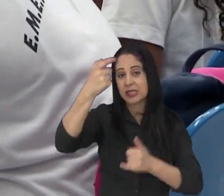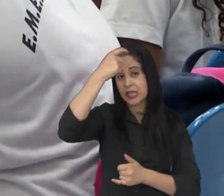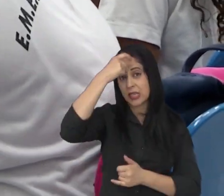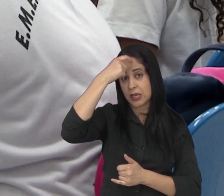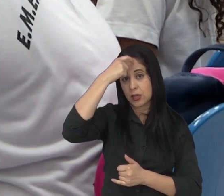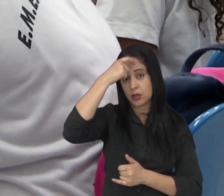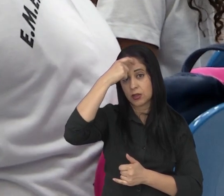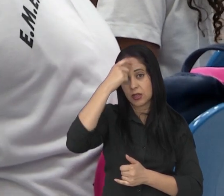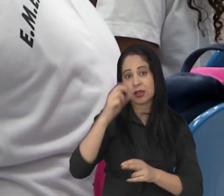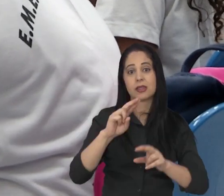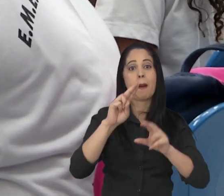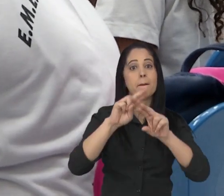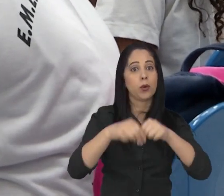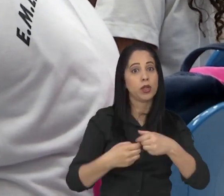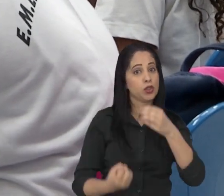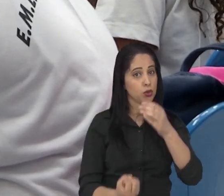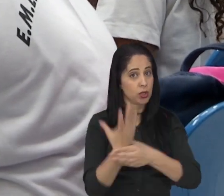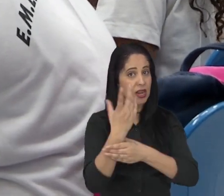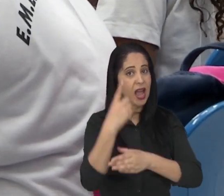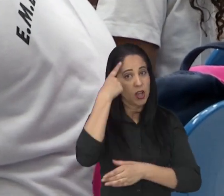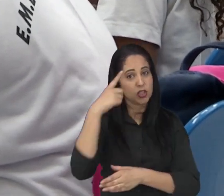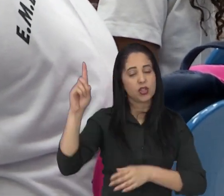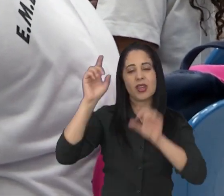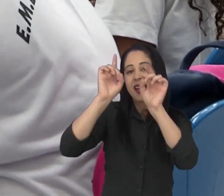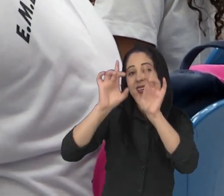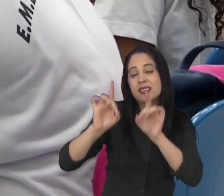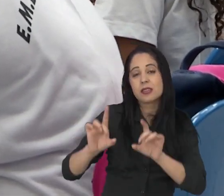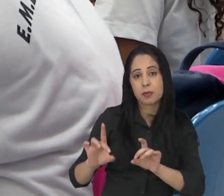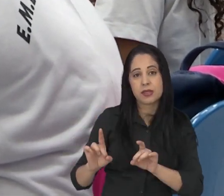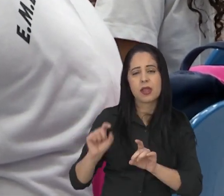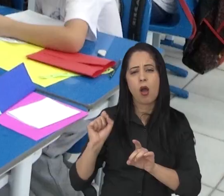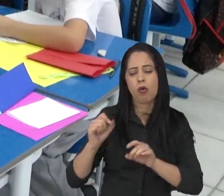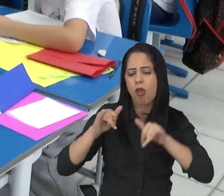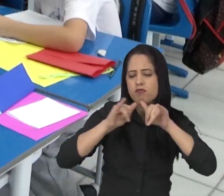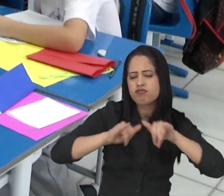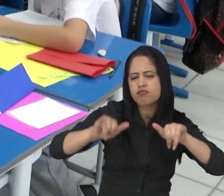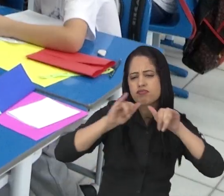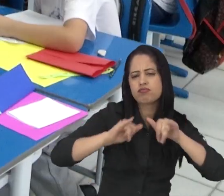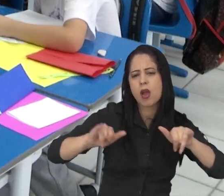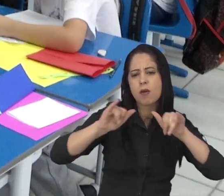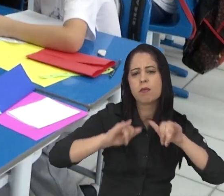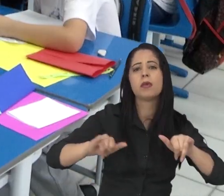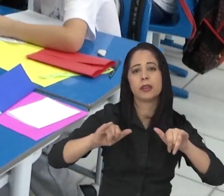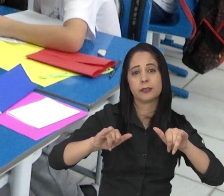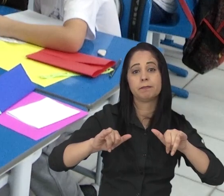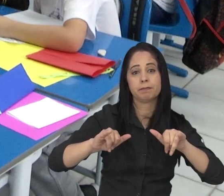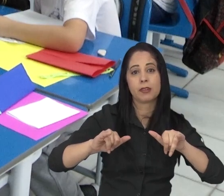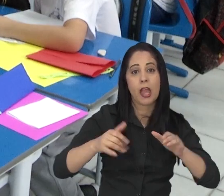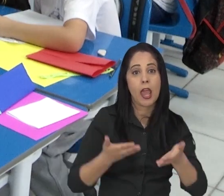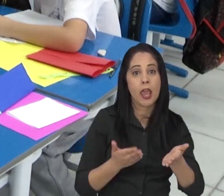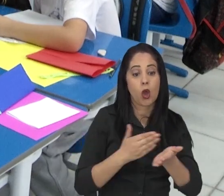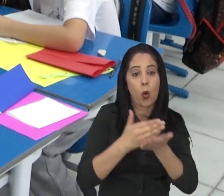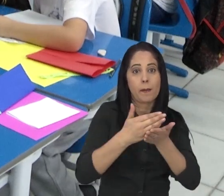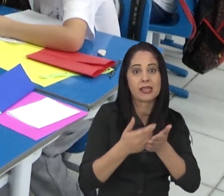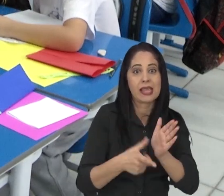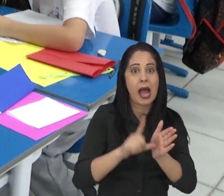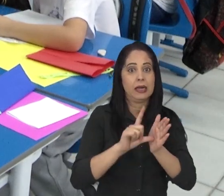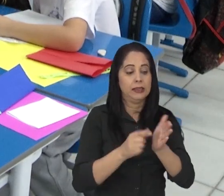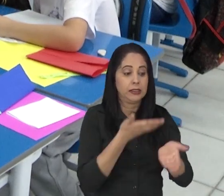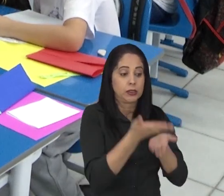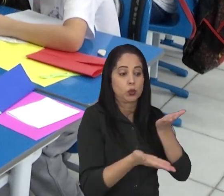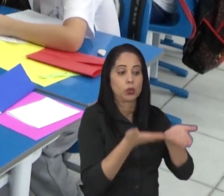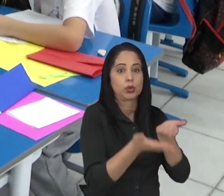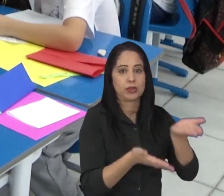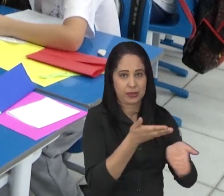informação e conscientização, foi criado o Dia Nacional de Atenção à Dislexia. A ideia é reforçar o diagnóstico precoce para que se inicie